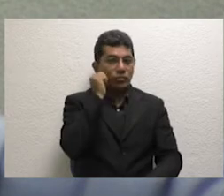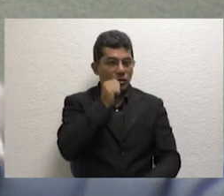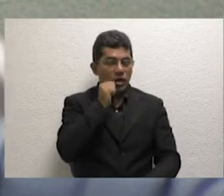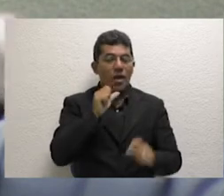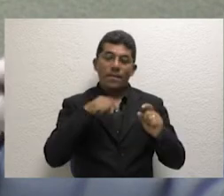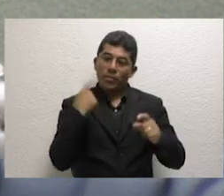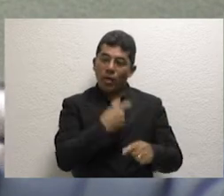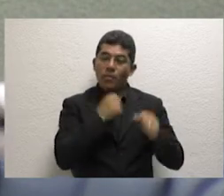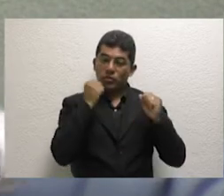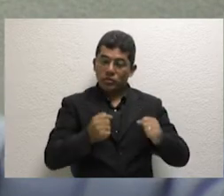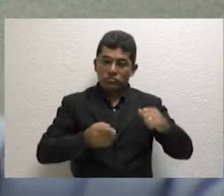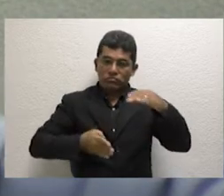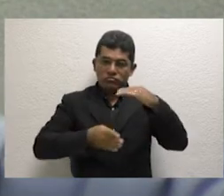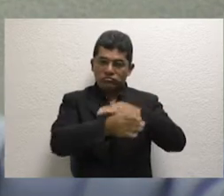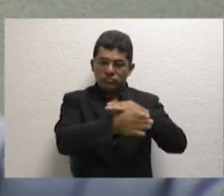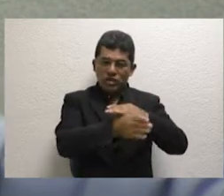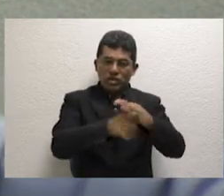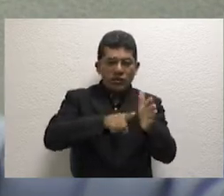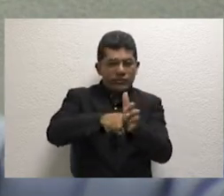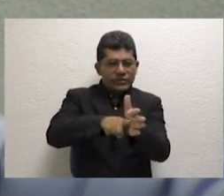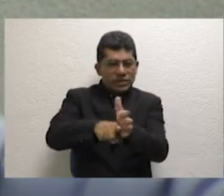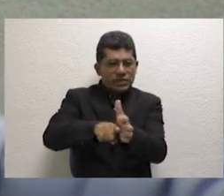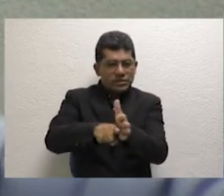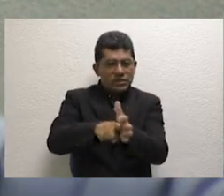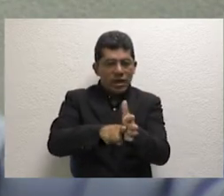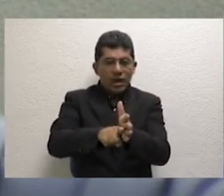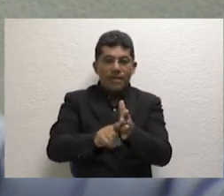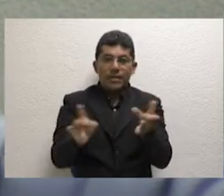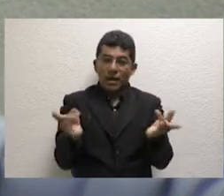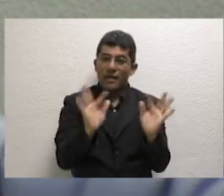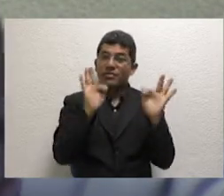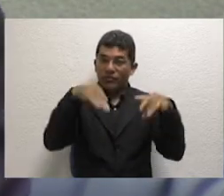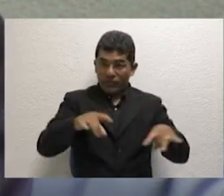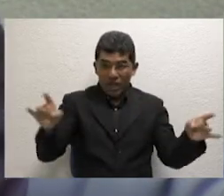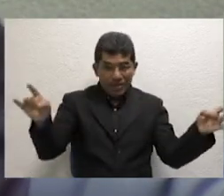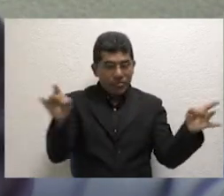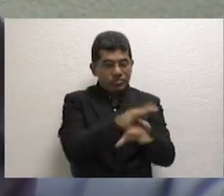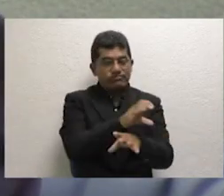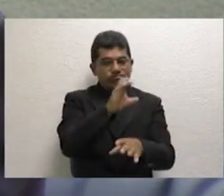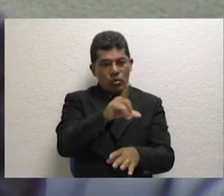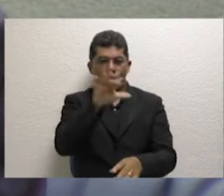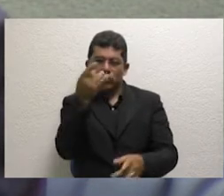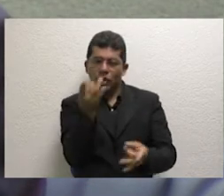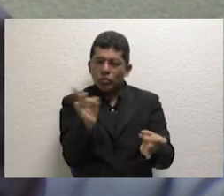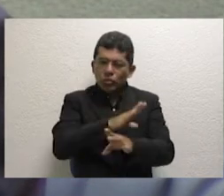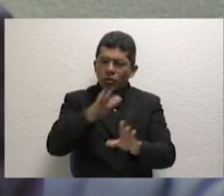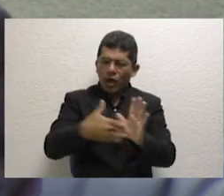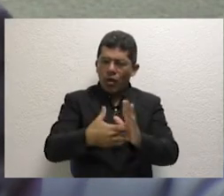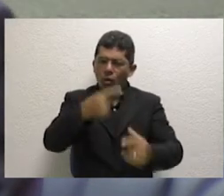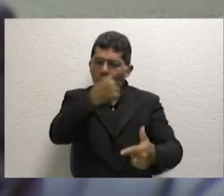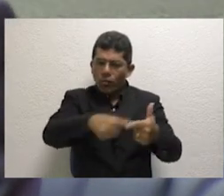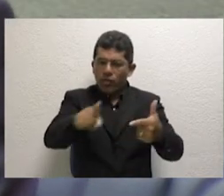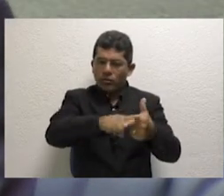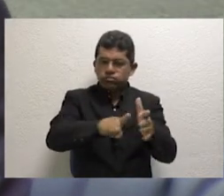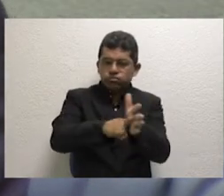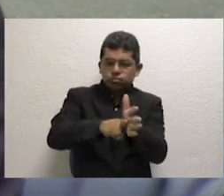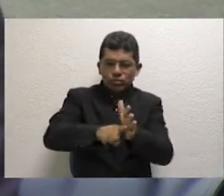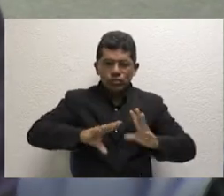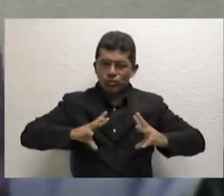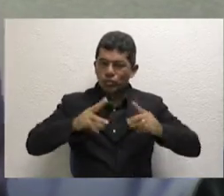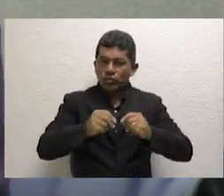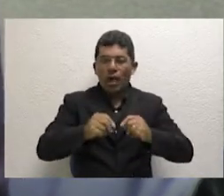possamos ir até o final da pura e aí sim fechado o inquérito policial possamos nos